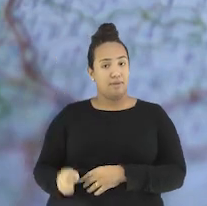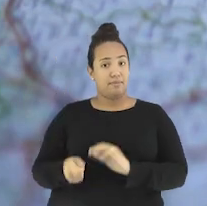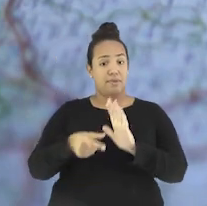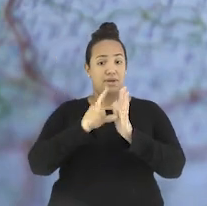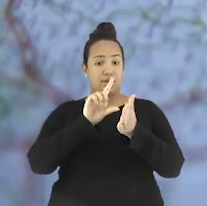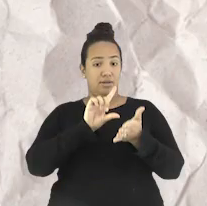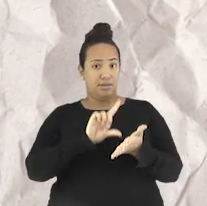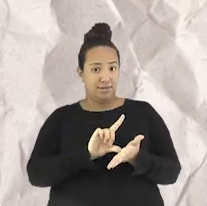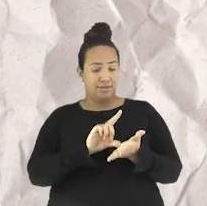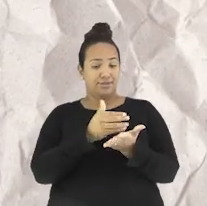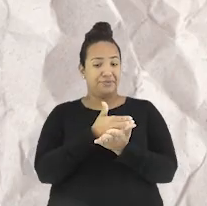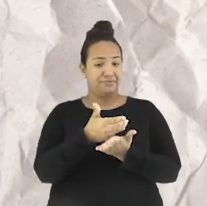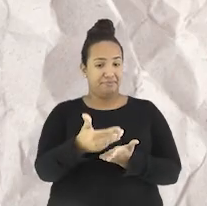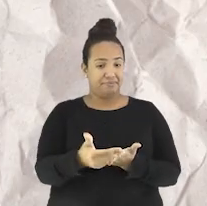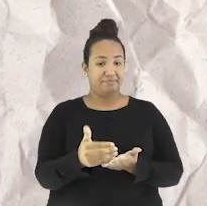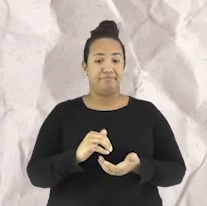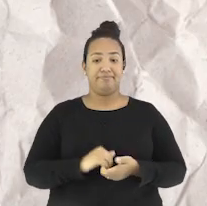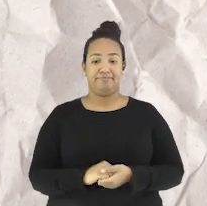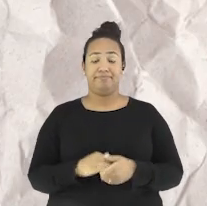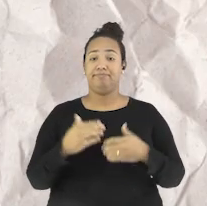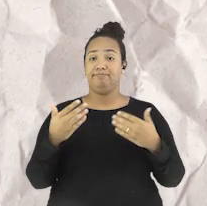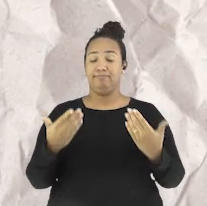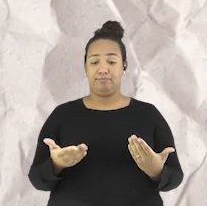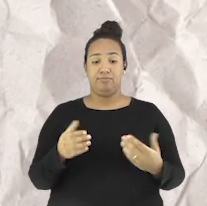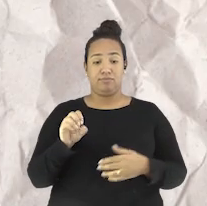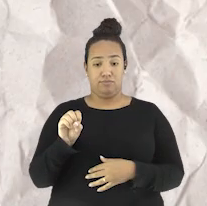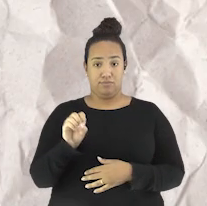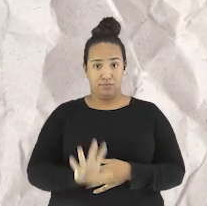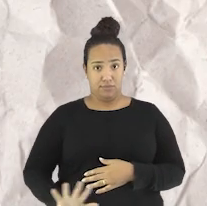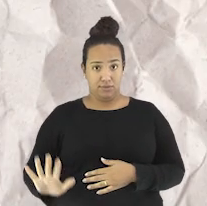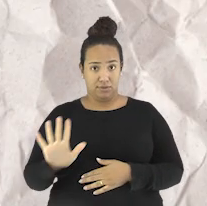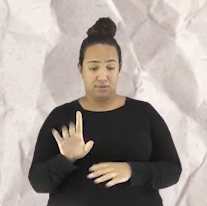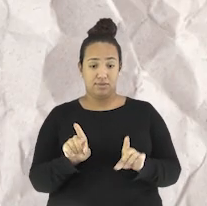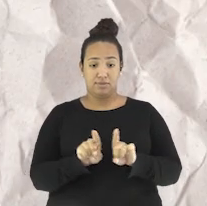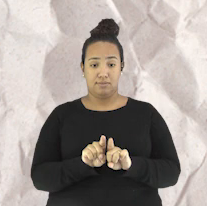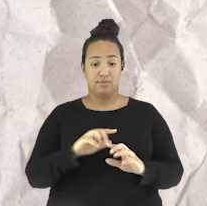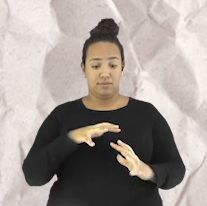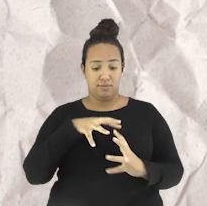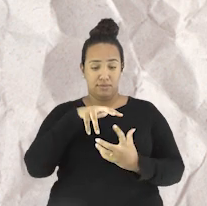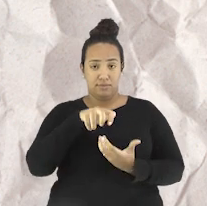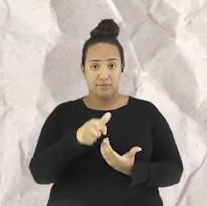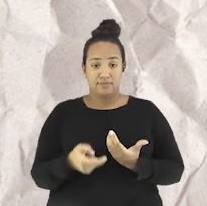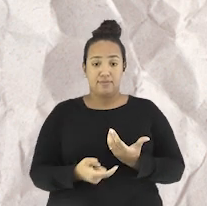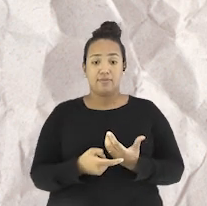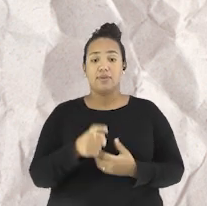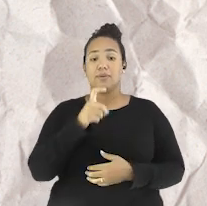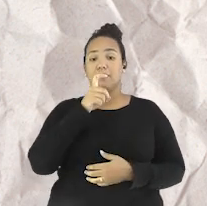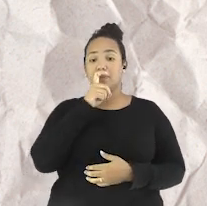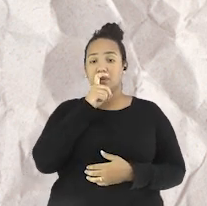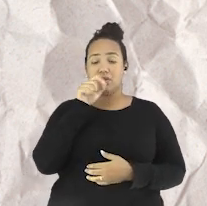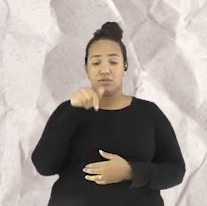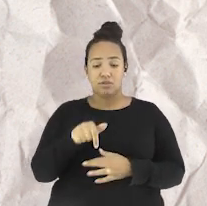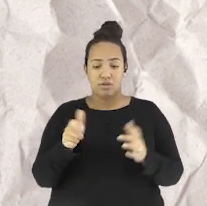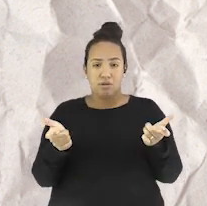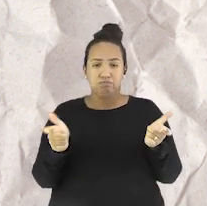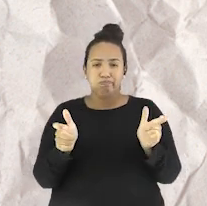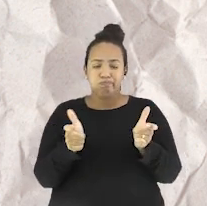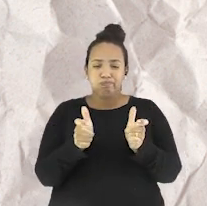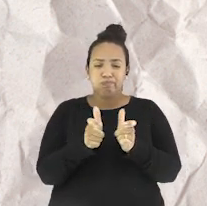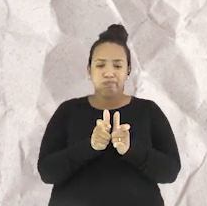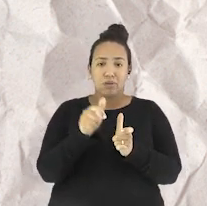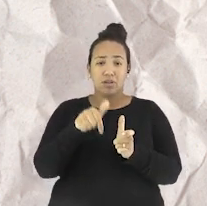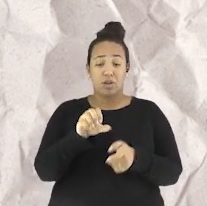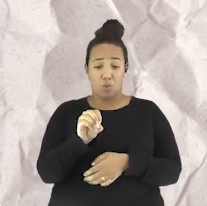viagem, certo? Tanto a Oceania como a Antártica são os dois continentes menores em extensão territorial, sendo a Oceania o